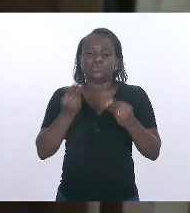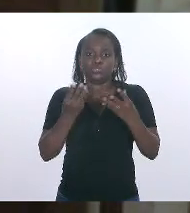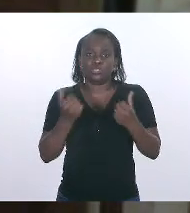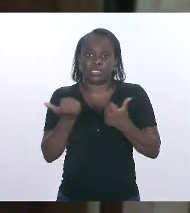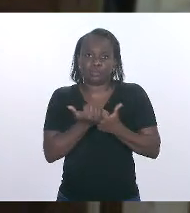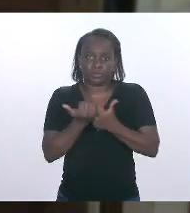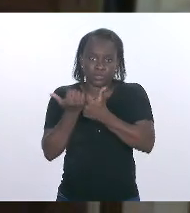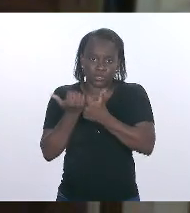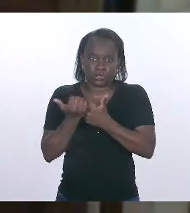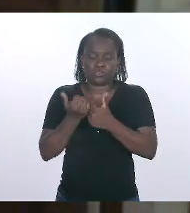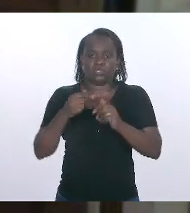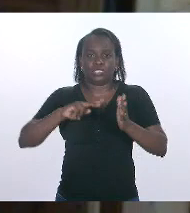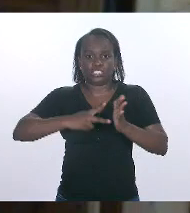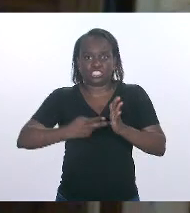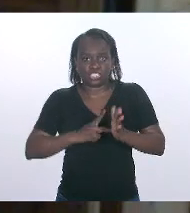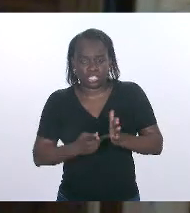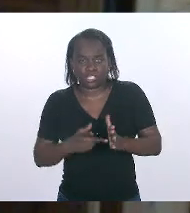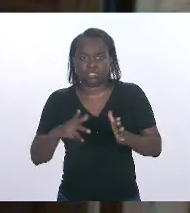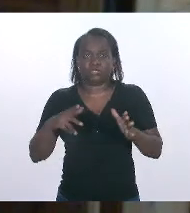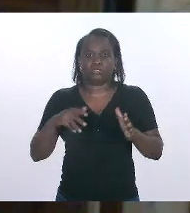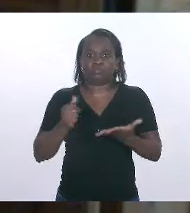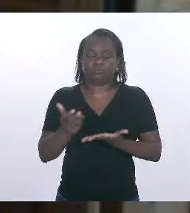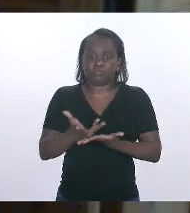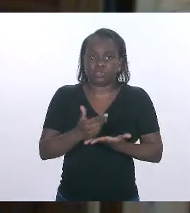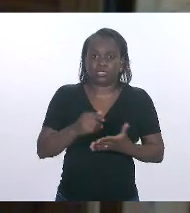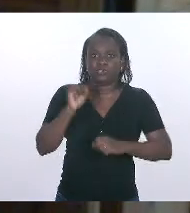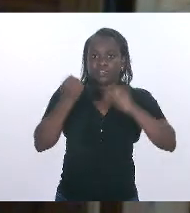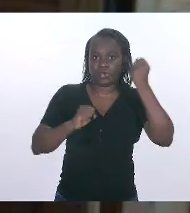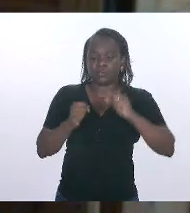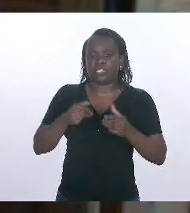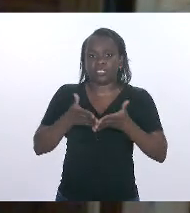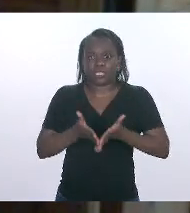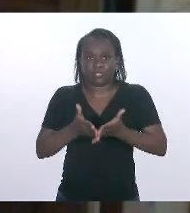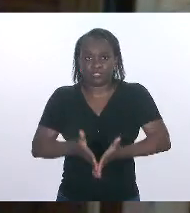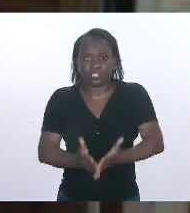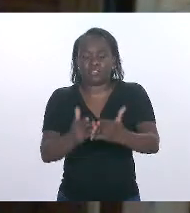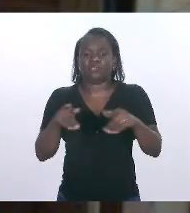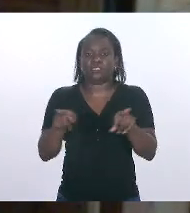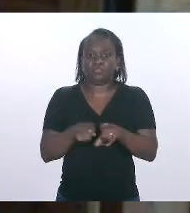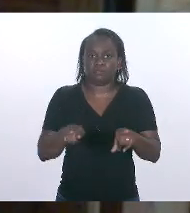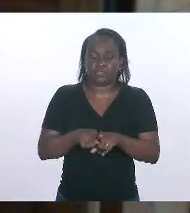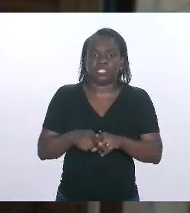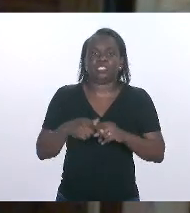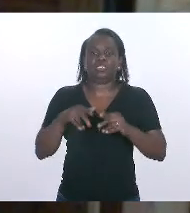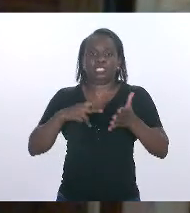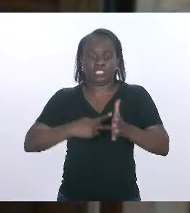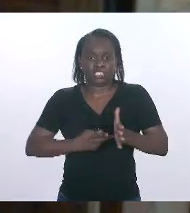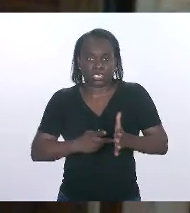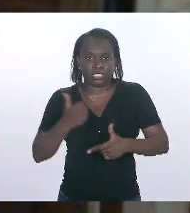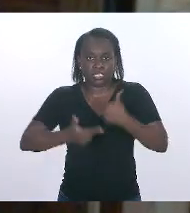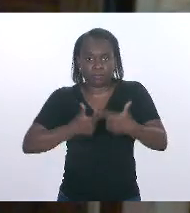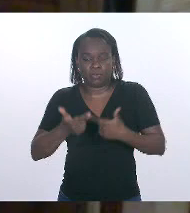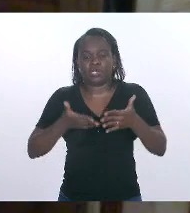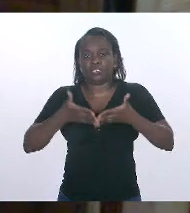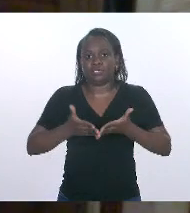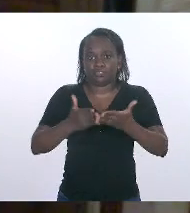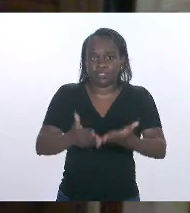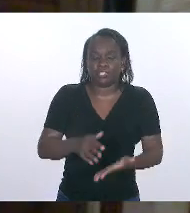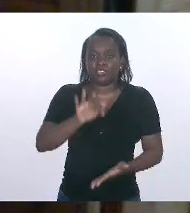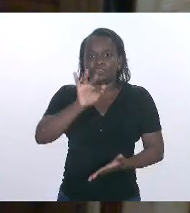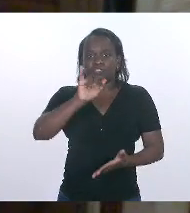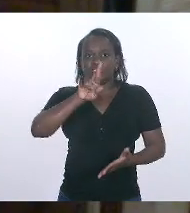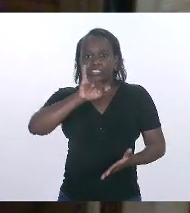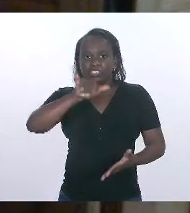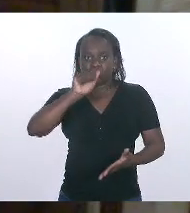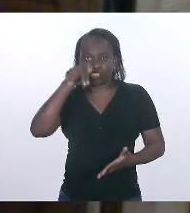apoio do Sindicato Patronal da Indústria Naval, do Sindicato dos Trabalhadores da Indústria Naval, da